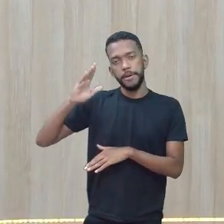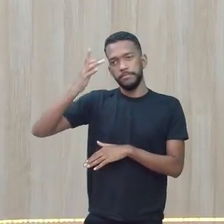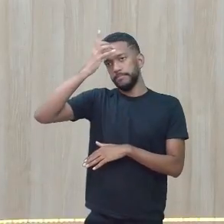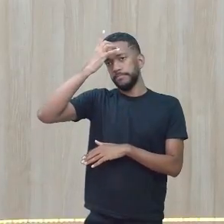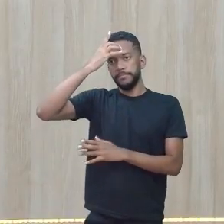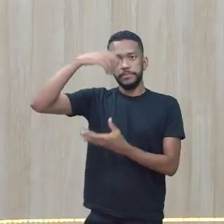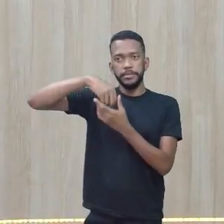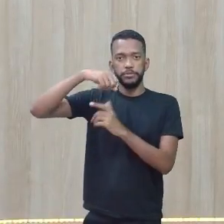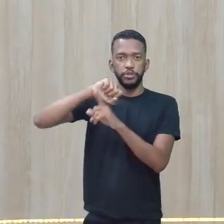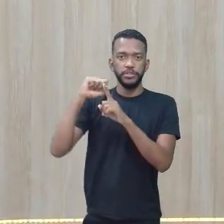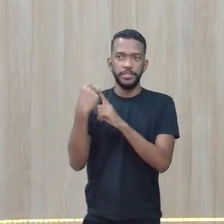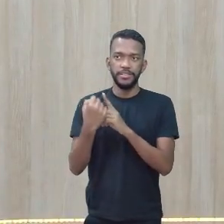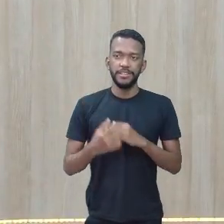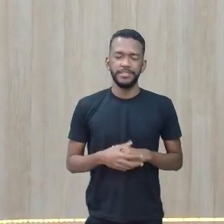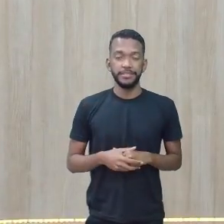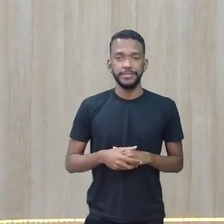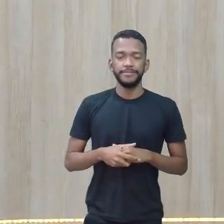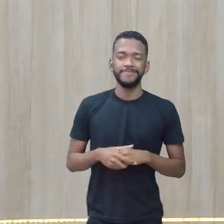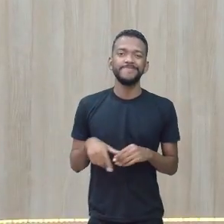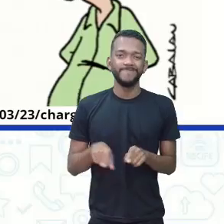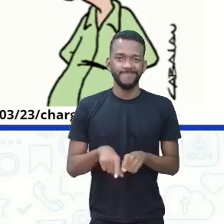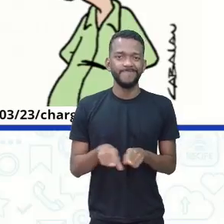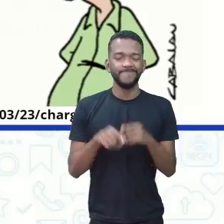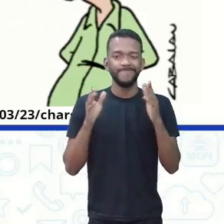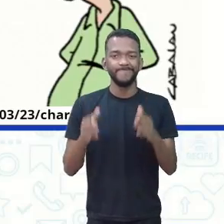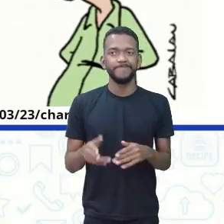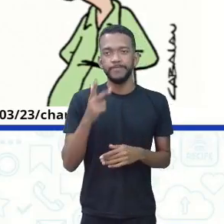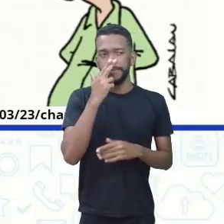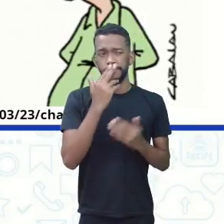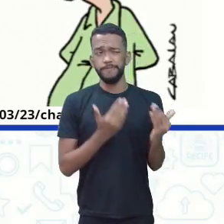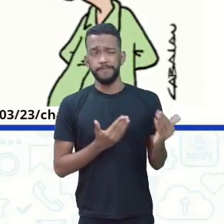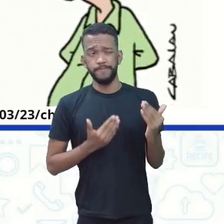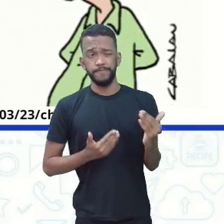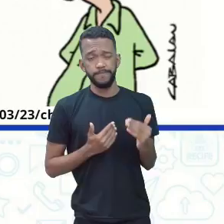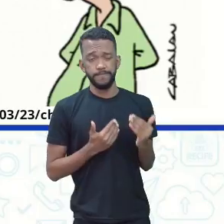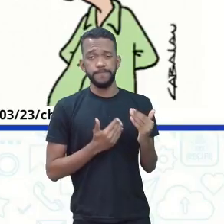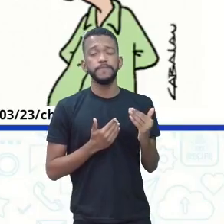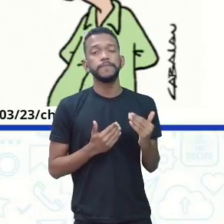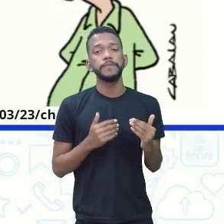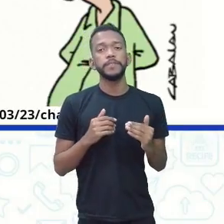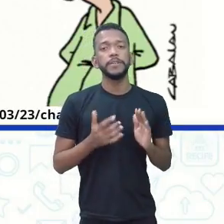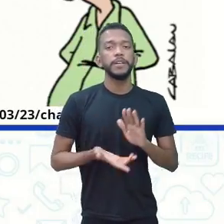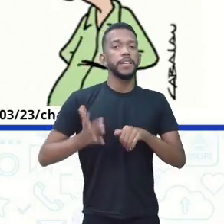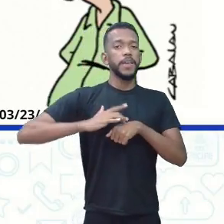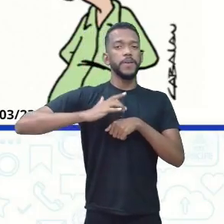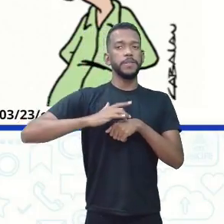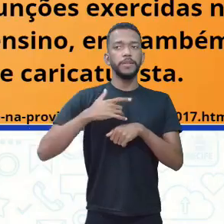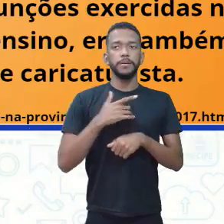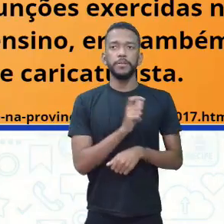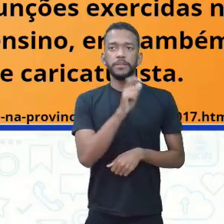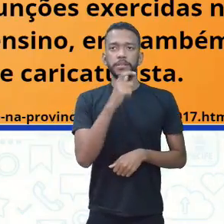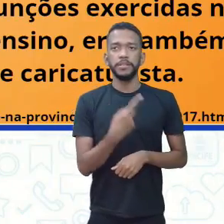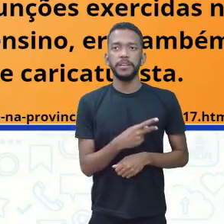sociedade e utiliza da ironia para se referir ao outro com o seu comportamento errôneo.